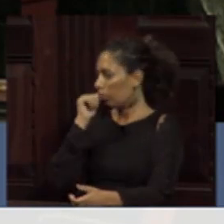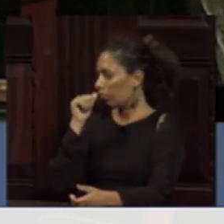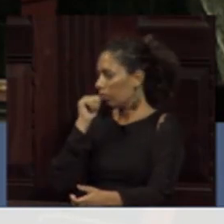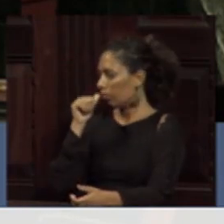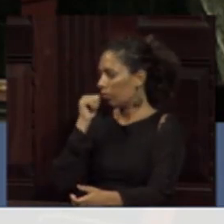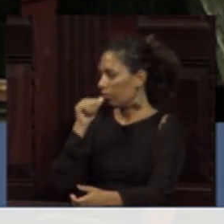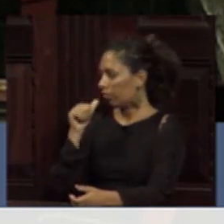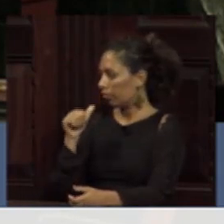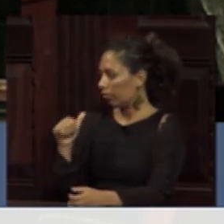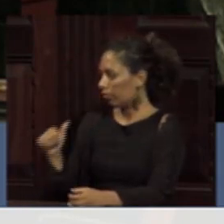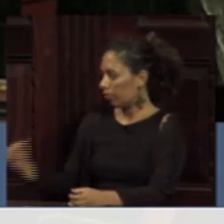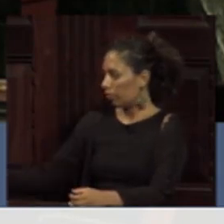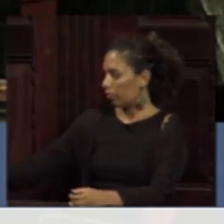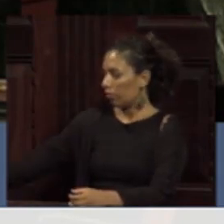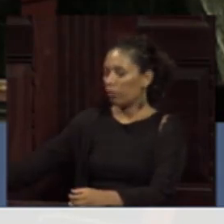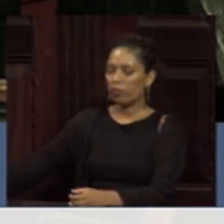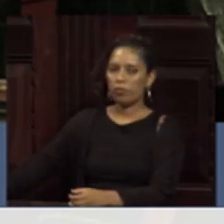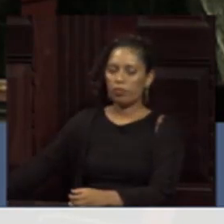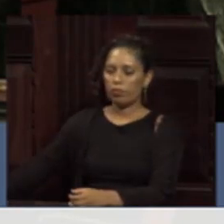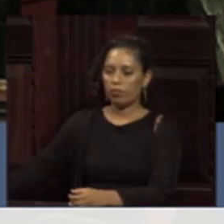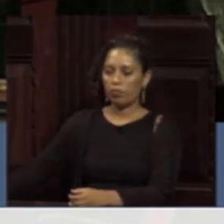Senhora presidente,